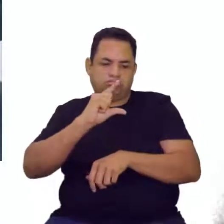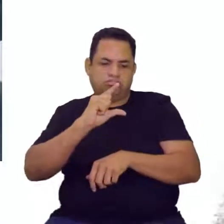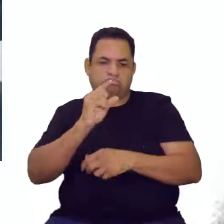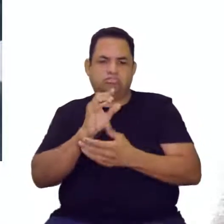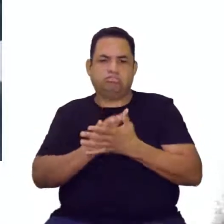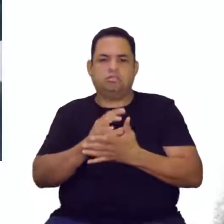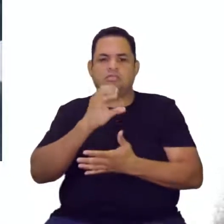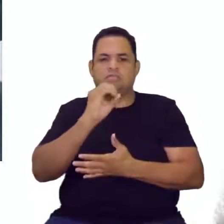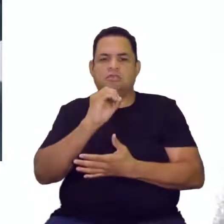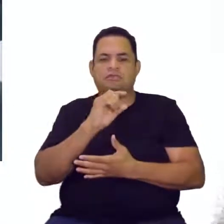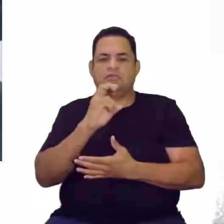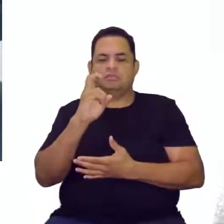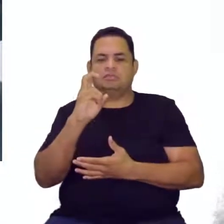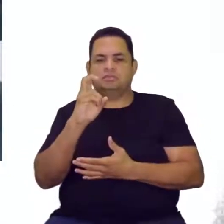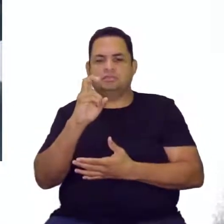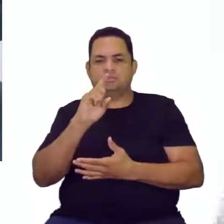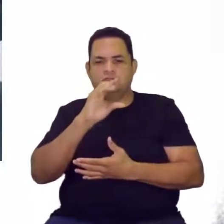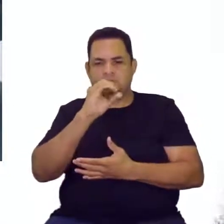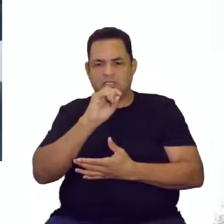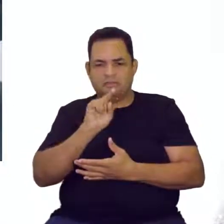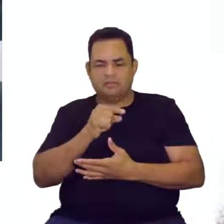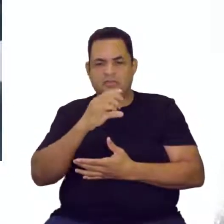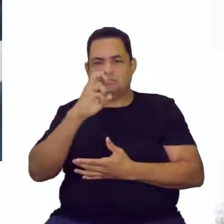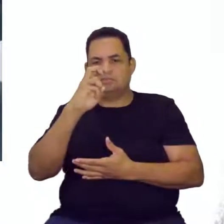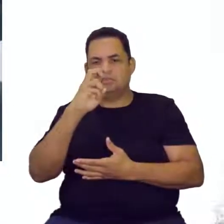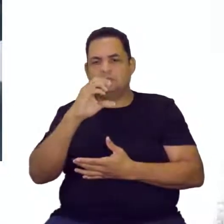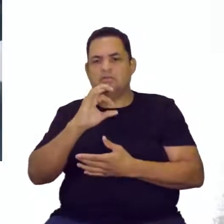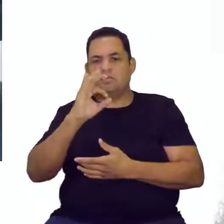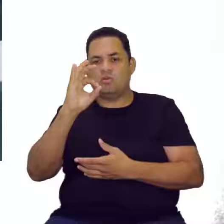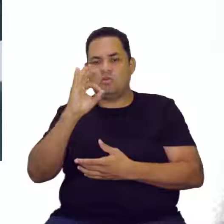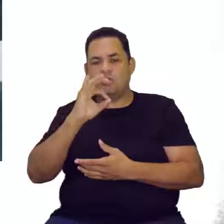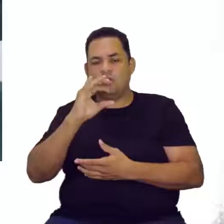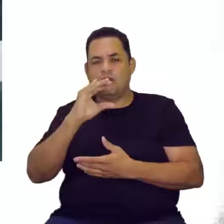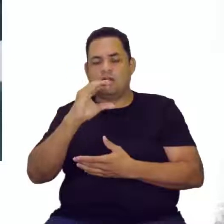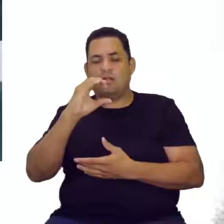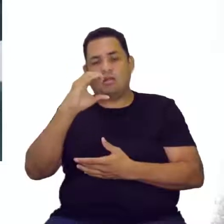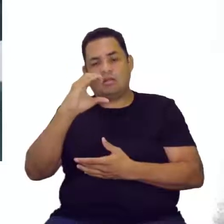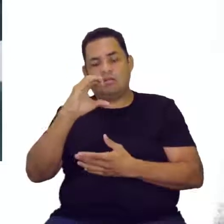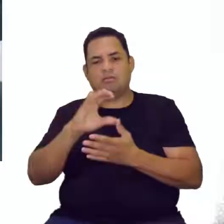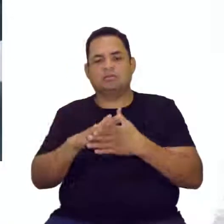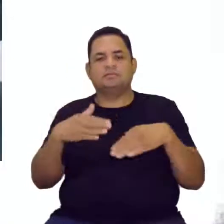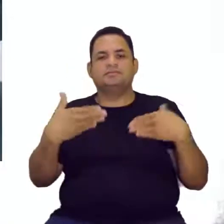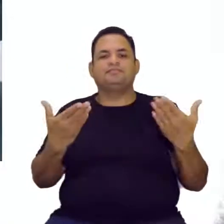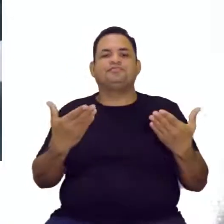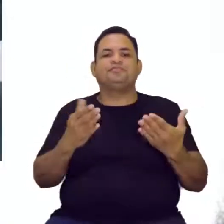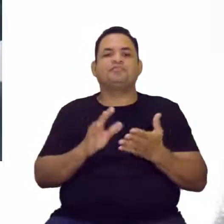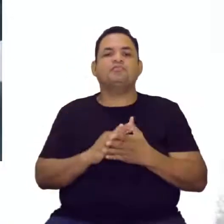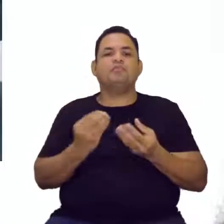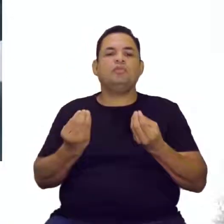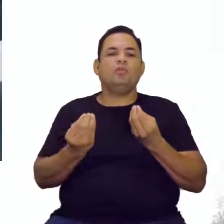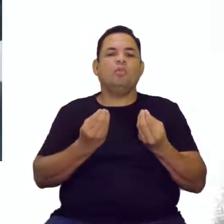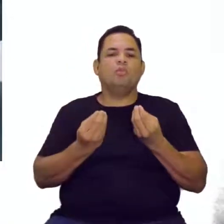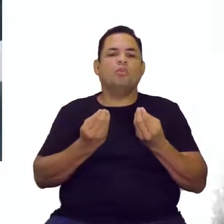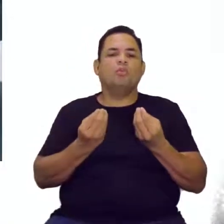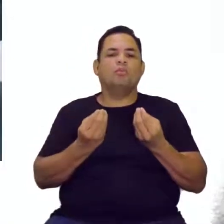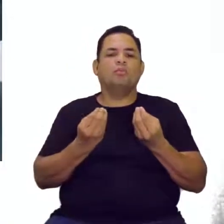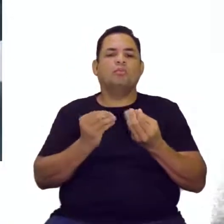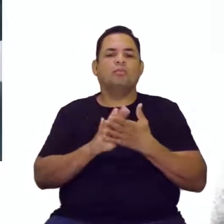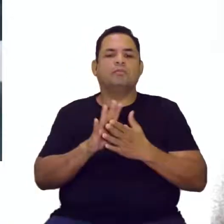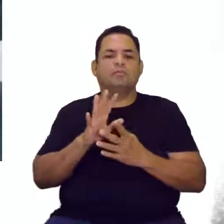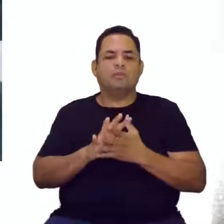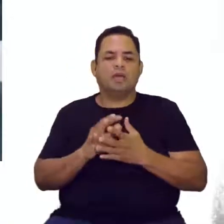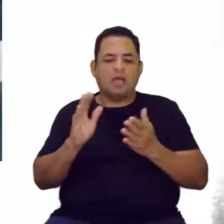mais escassez ainda. Como é que a gente pode contribuir para diminuir